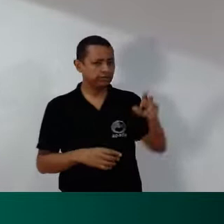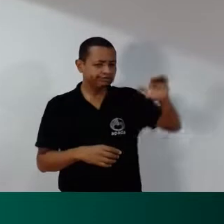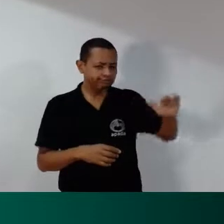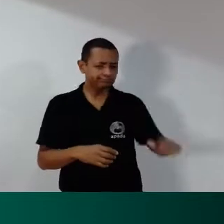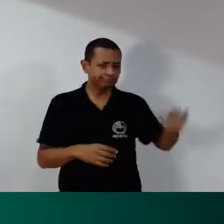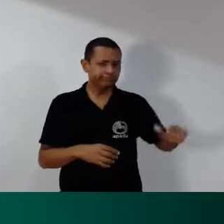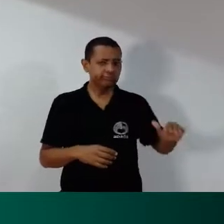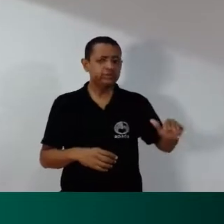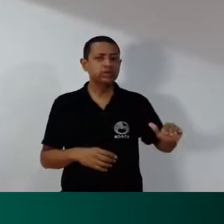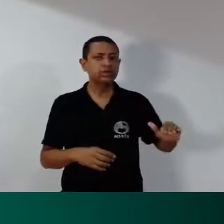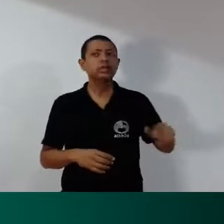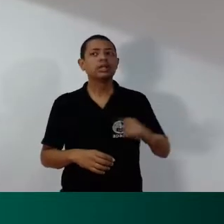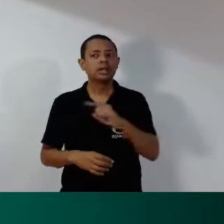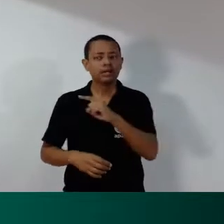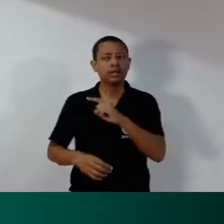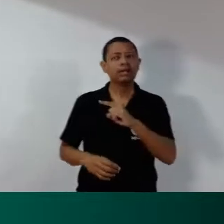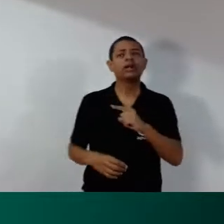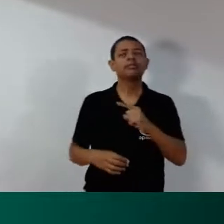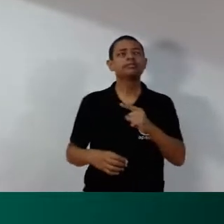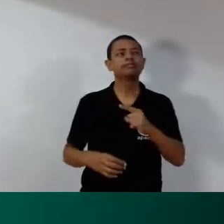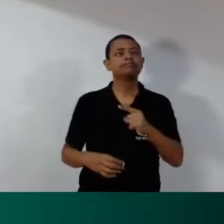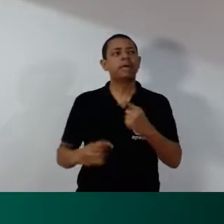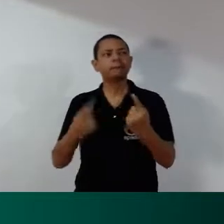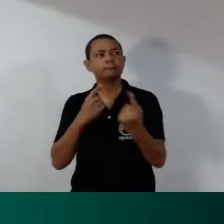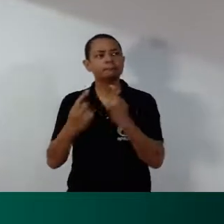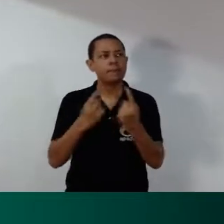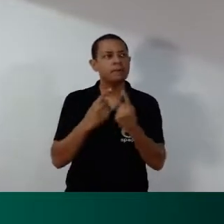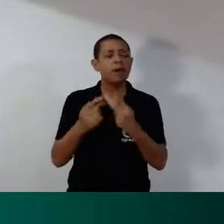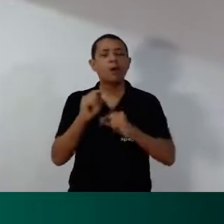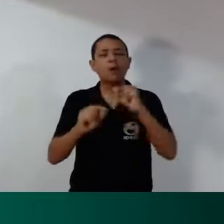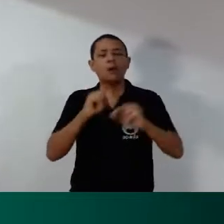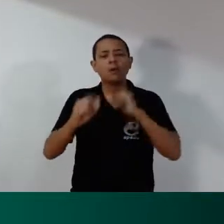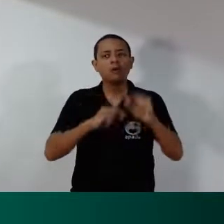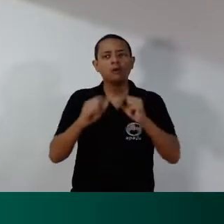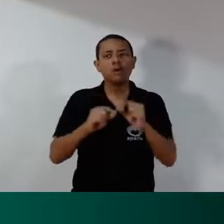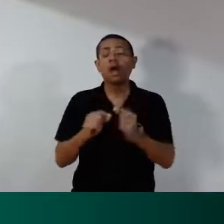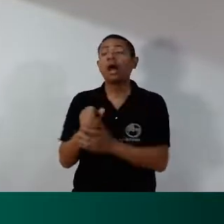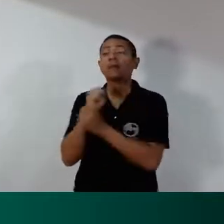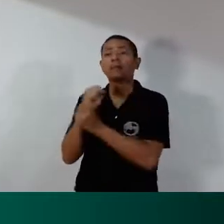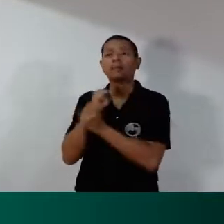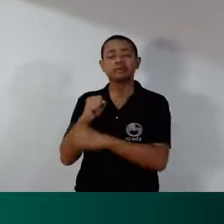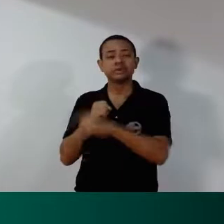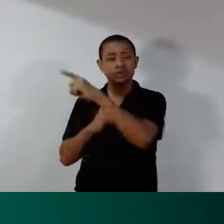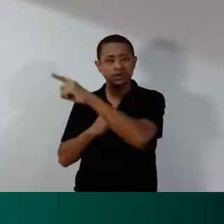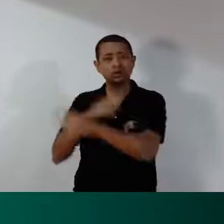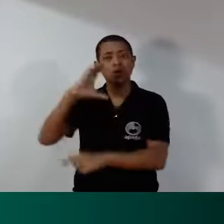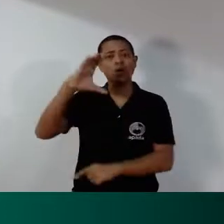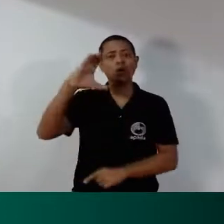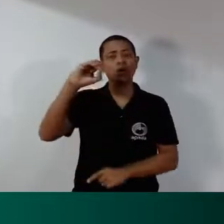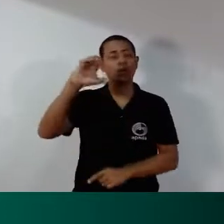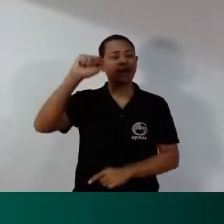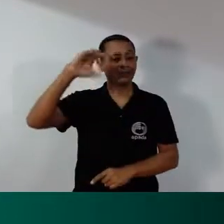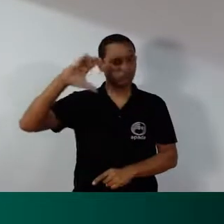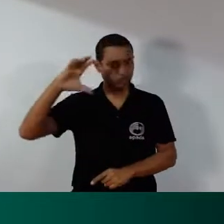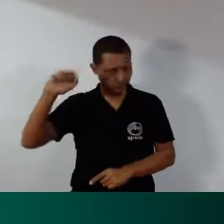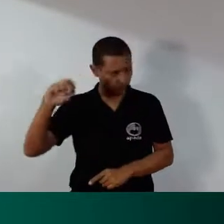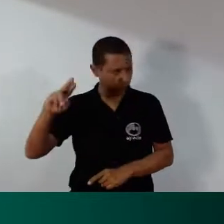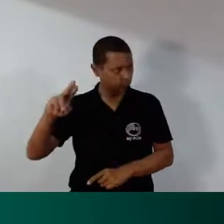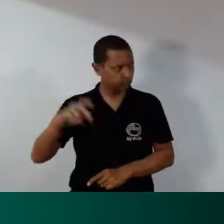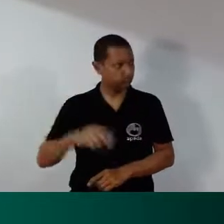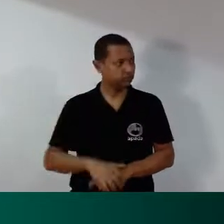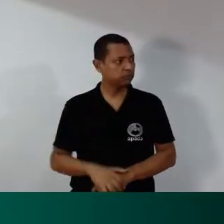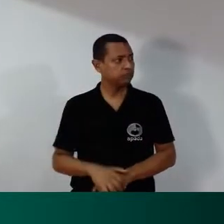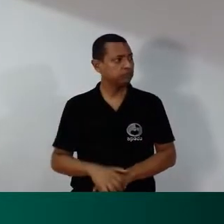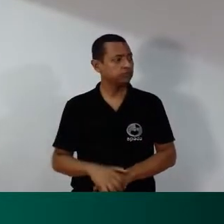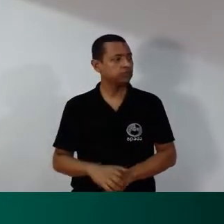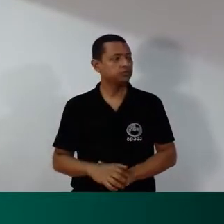mangue do Rio coasul que é um braço colocar o debate ambiental está muito ligado à questão da vida das pessoas EA cultura e eu só o Diego falou